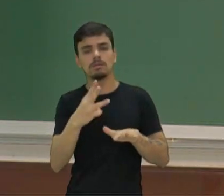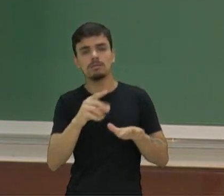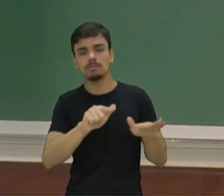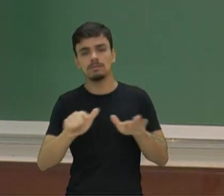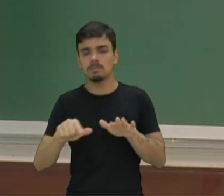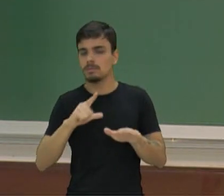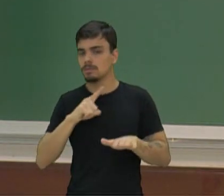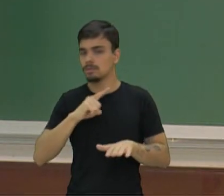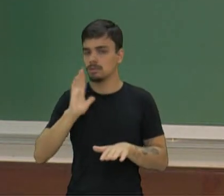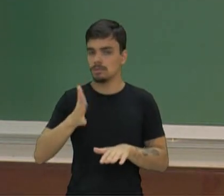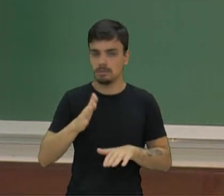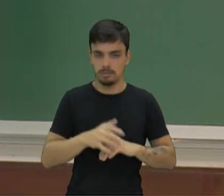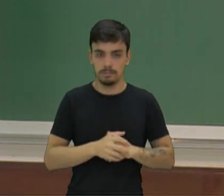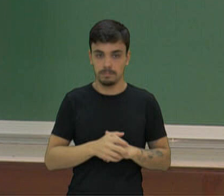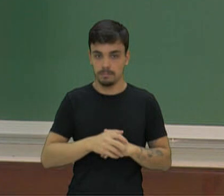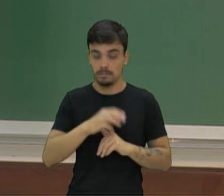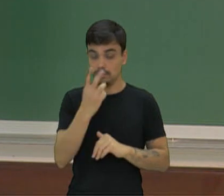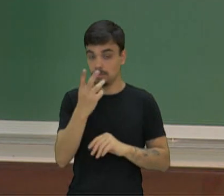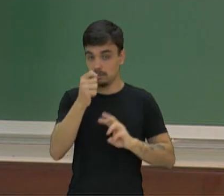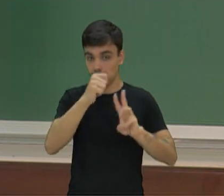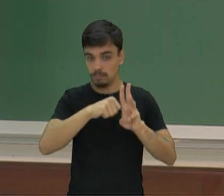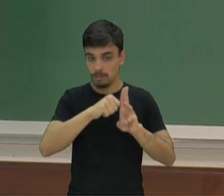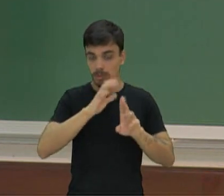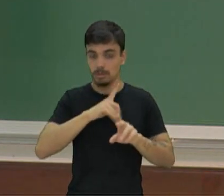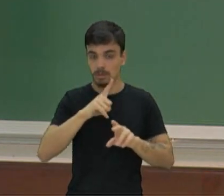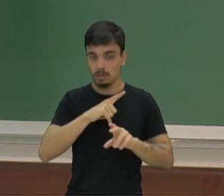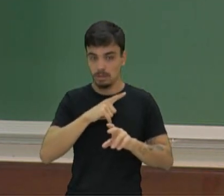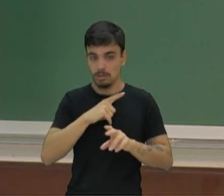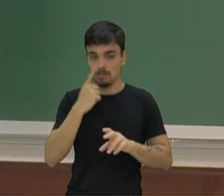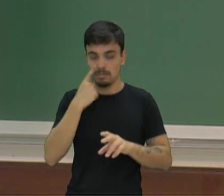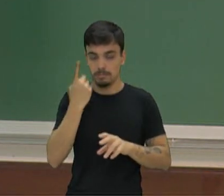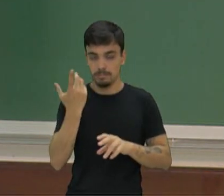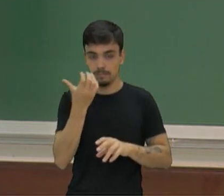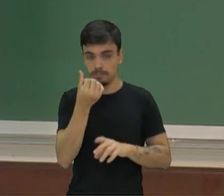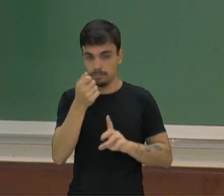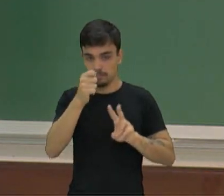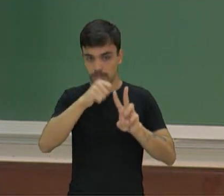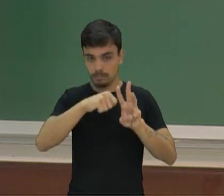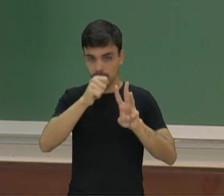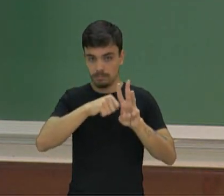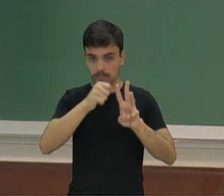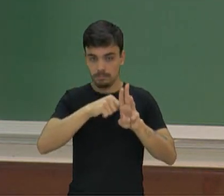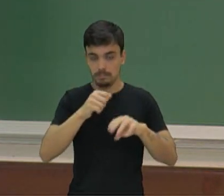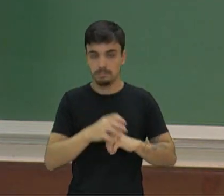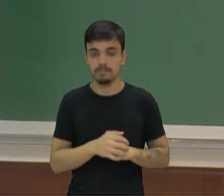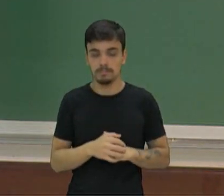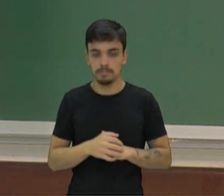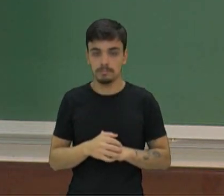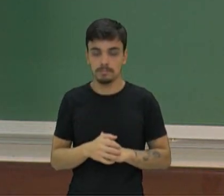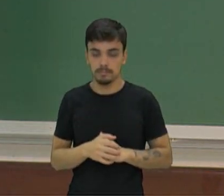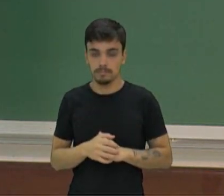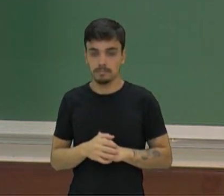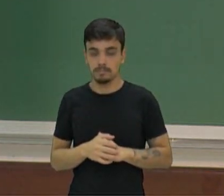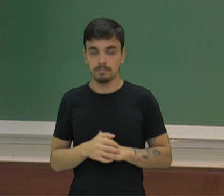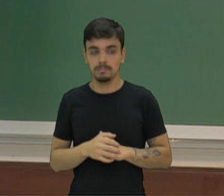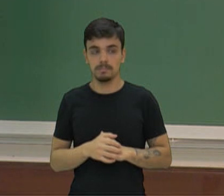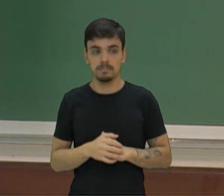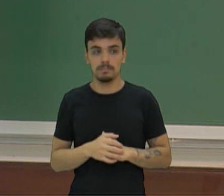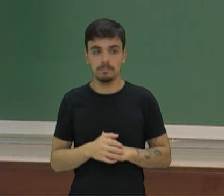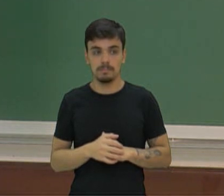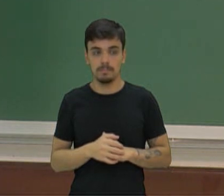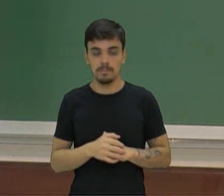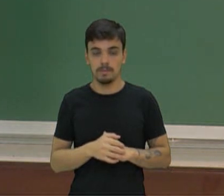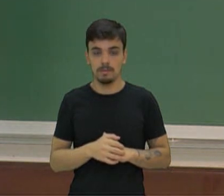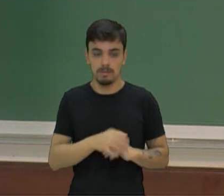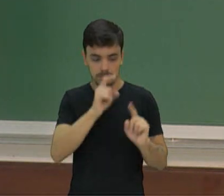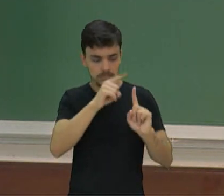tem, 1º, 2º e 3º mês nós temos o 1º trimestre e agora a gente vai estudar do 4º mês em diante. O ventre da mãe já